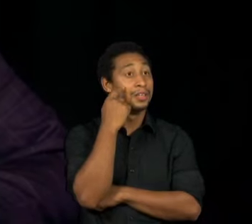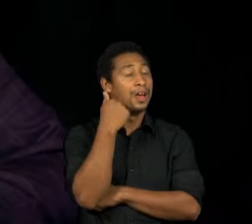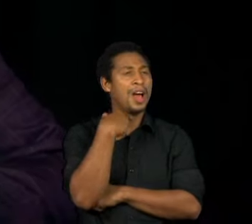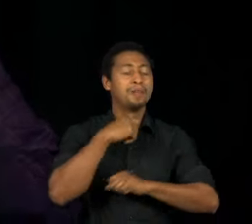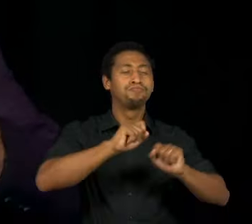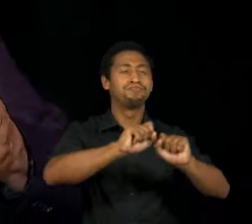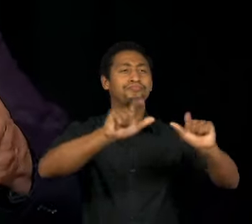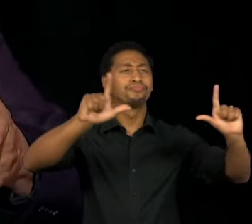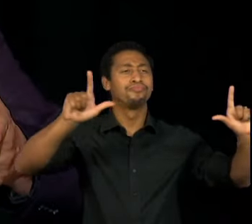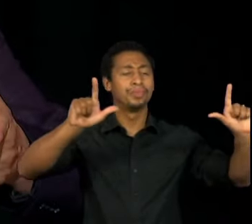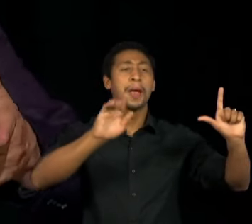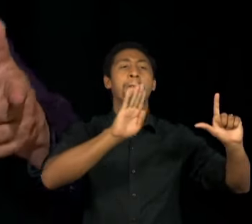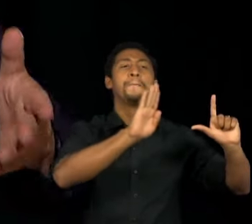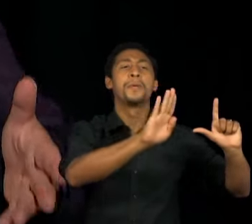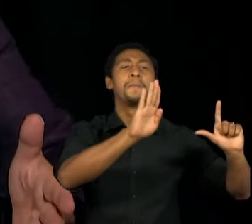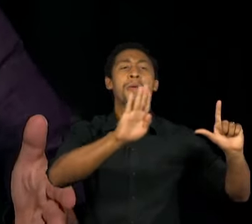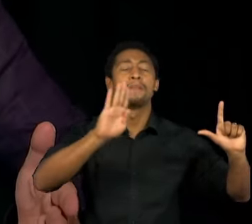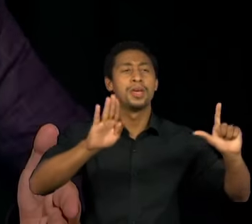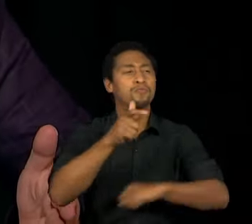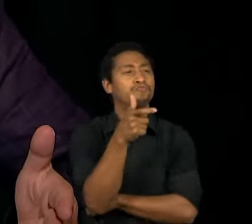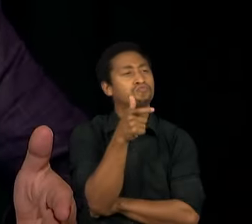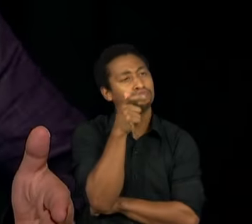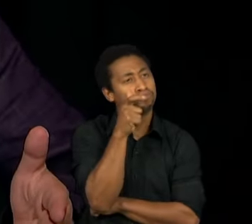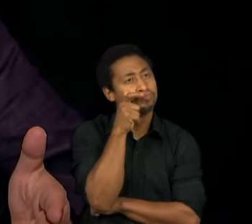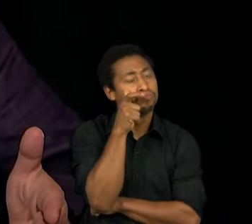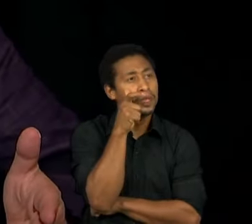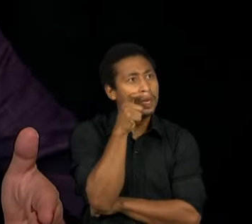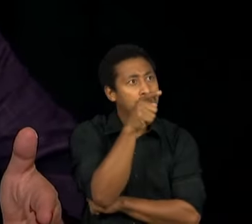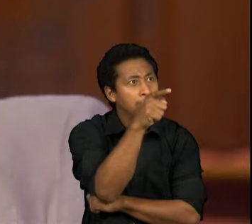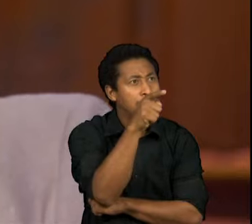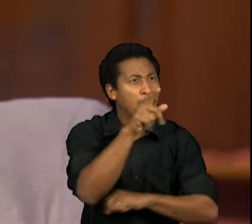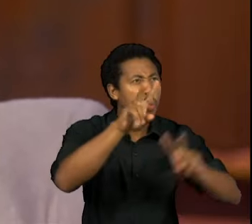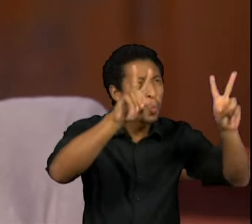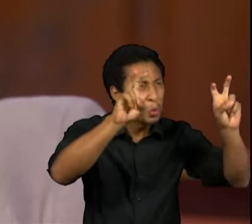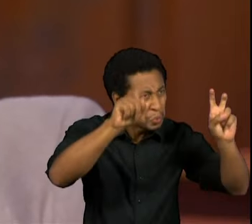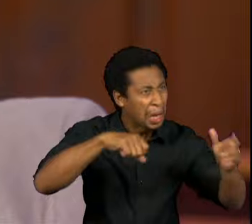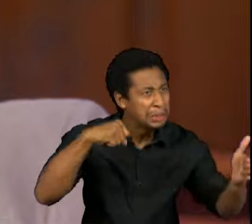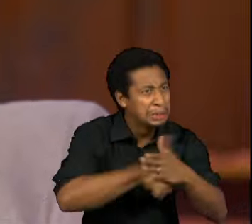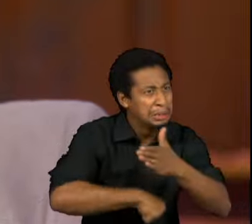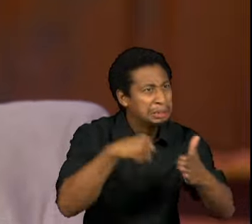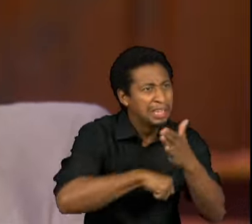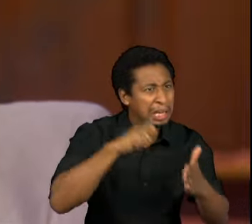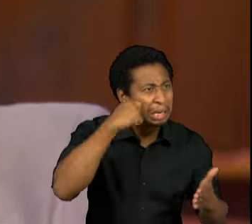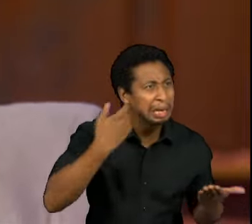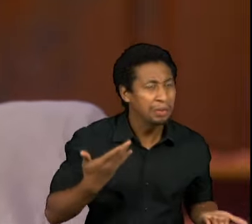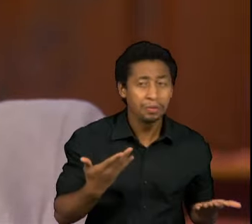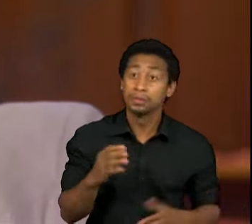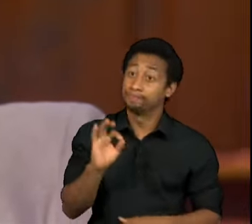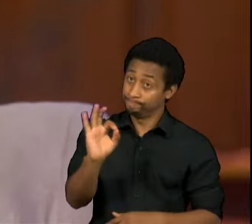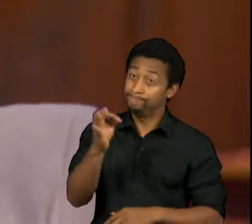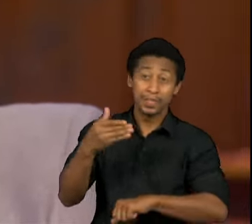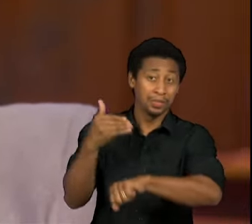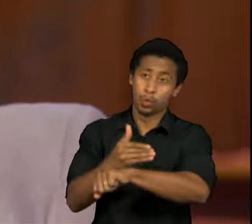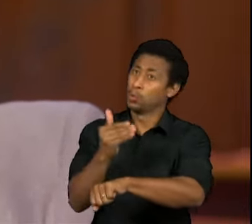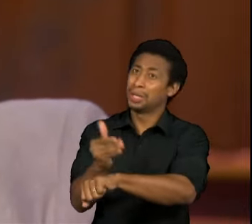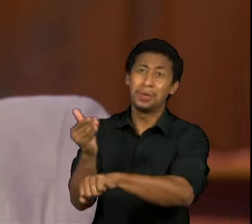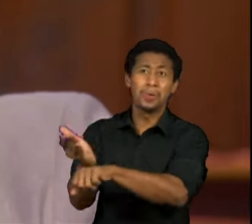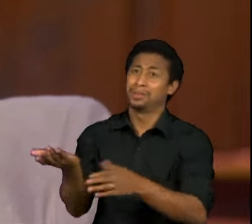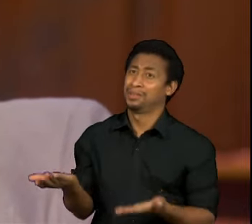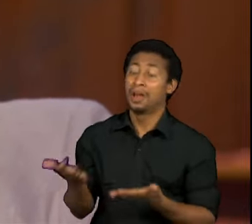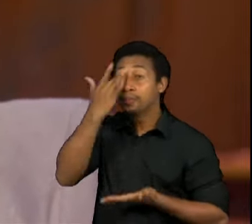BBB aí lá no BBB o assunto é esse não é é o tempo todo e as pessoas que não te cobrando para falar eu acho que